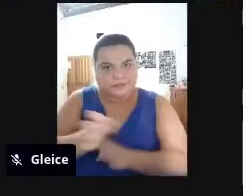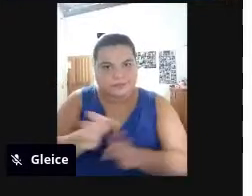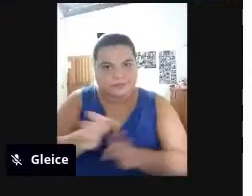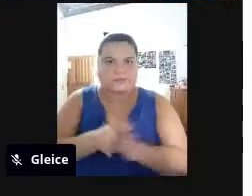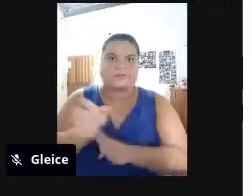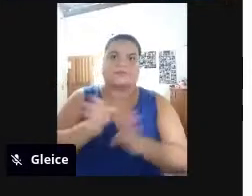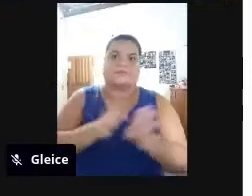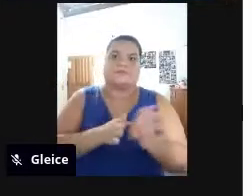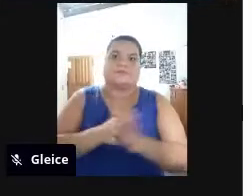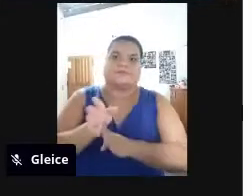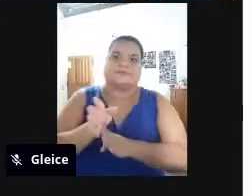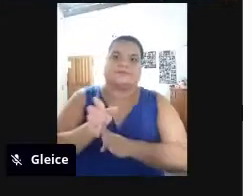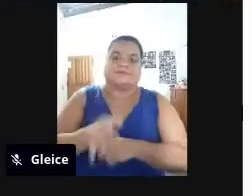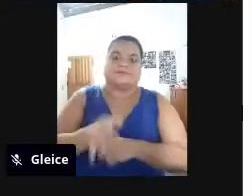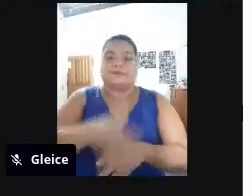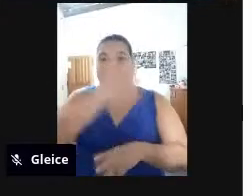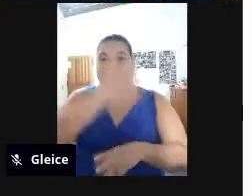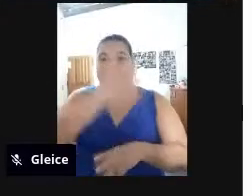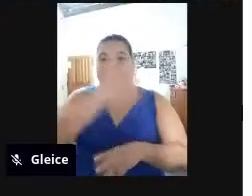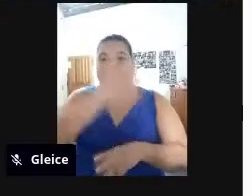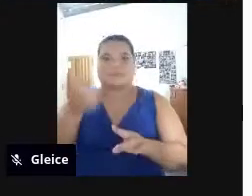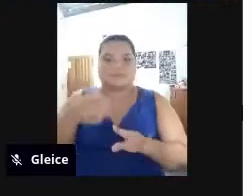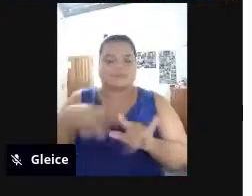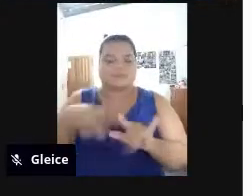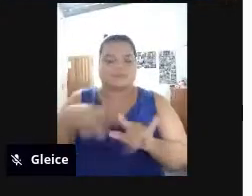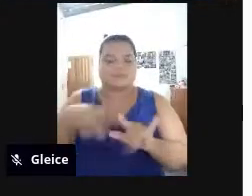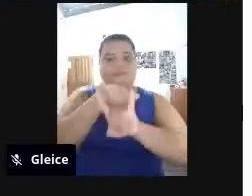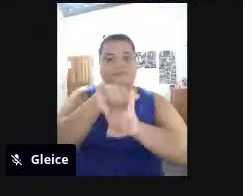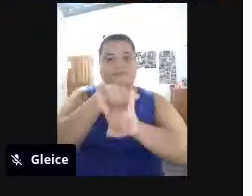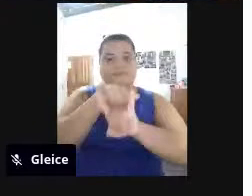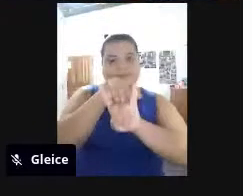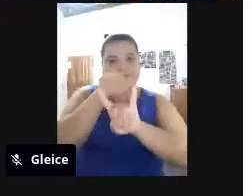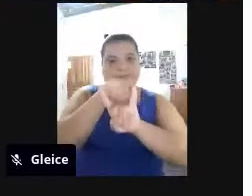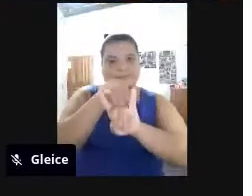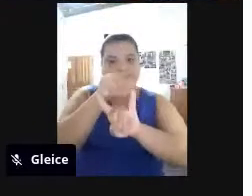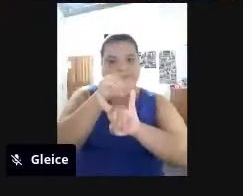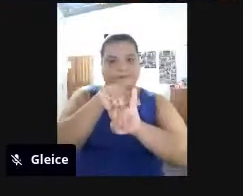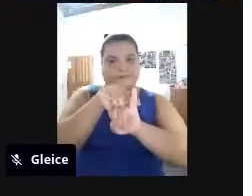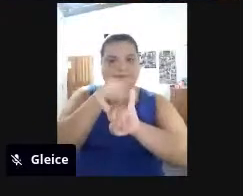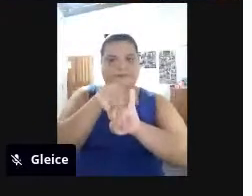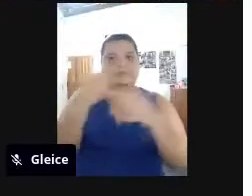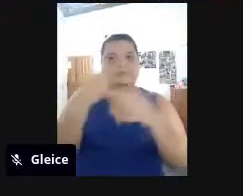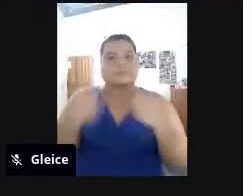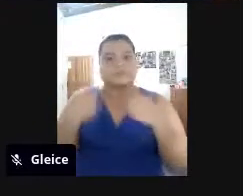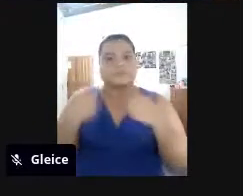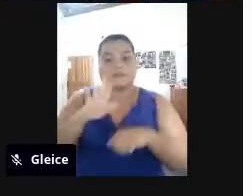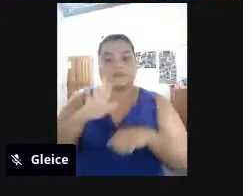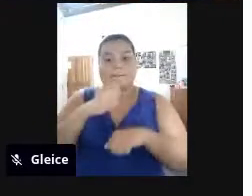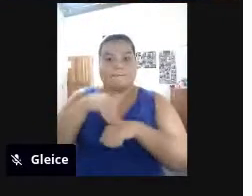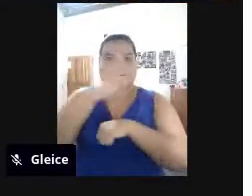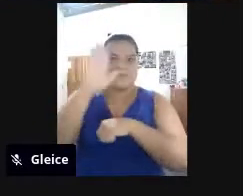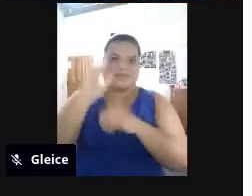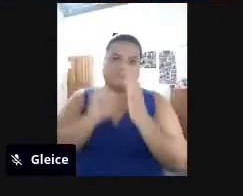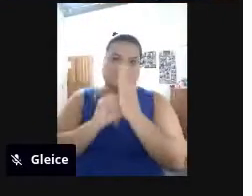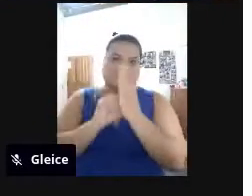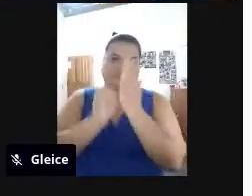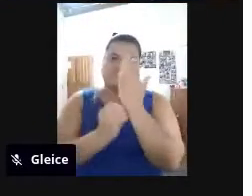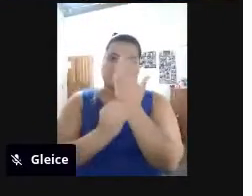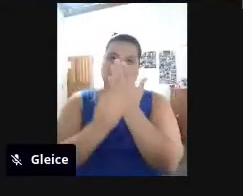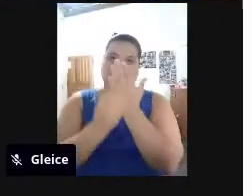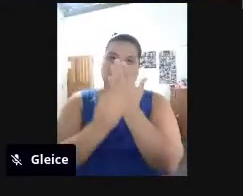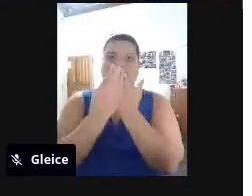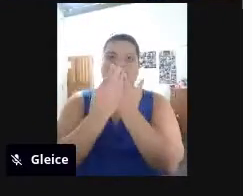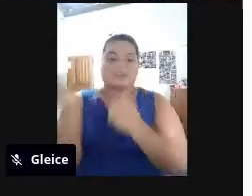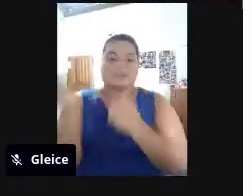que vegetarianos precisam ingerir uma maior quantidade de proteínas do que os comedores de carne. Para